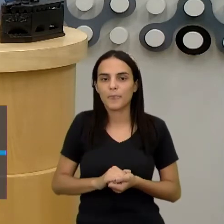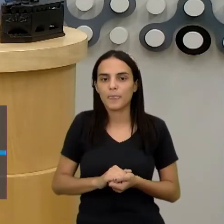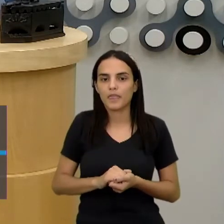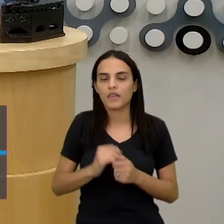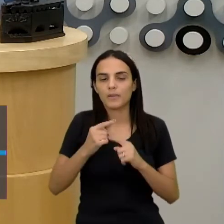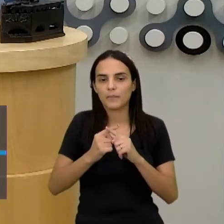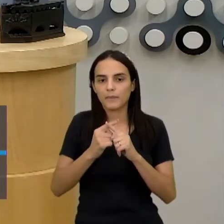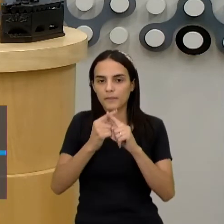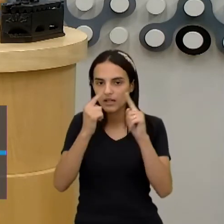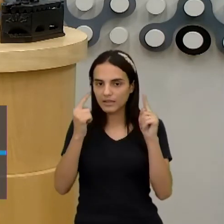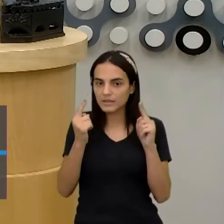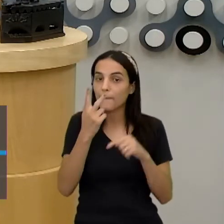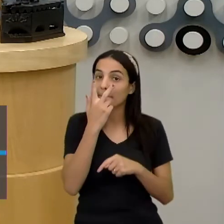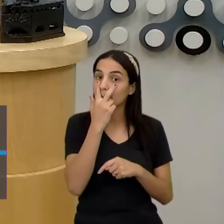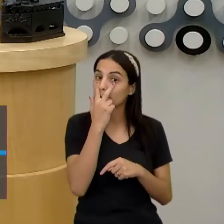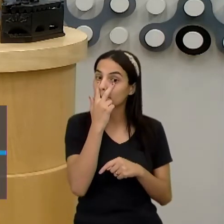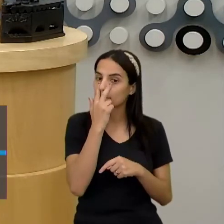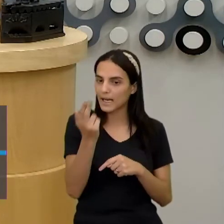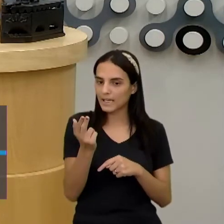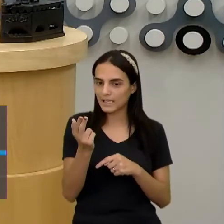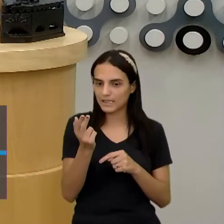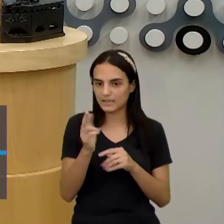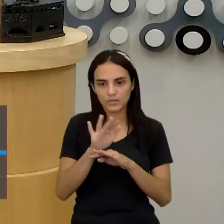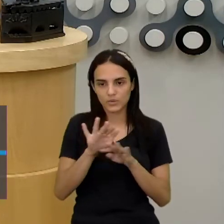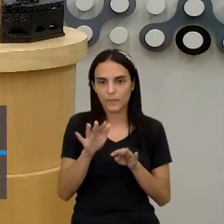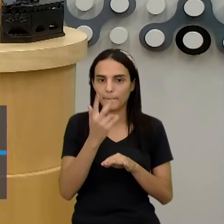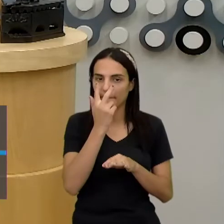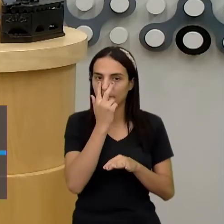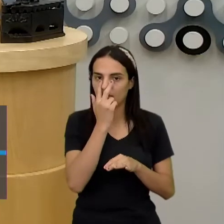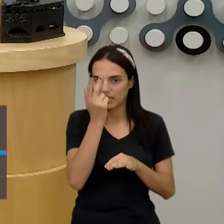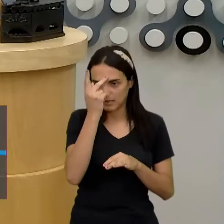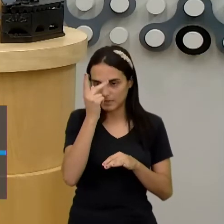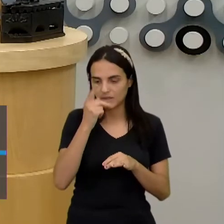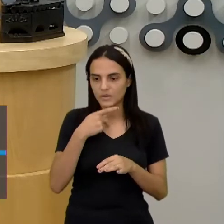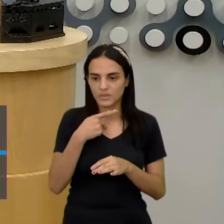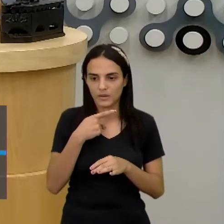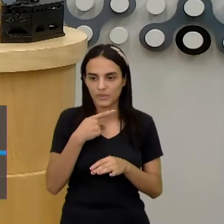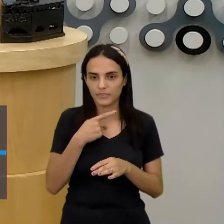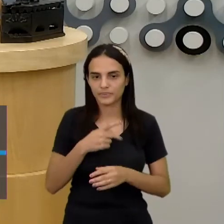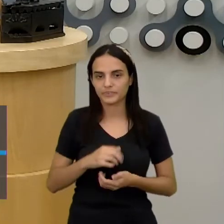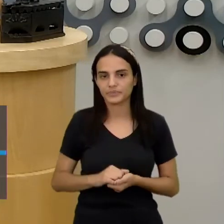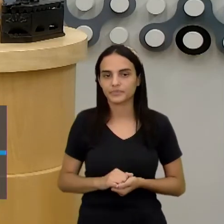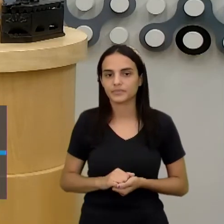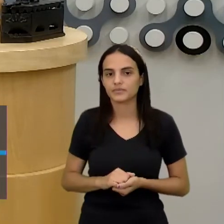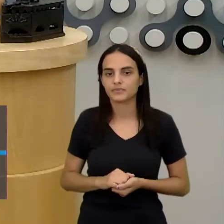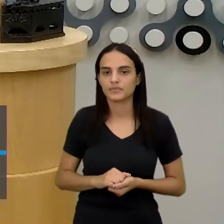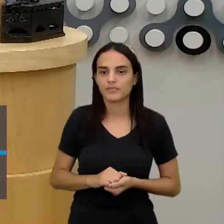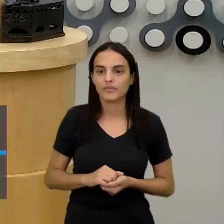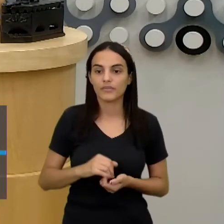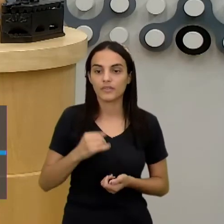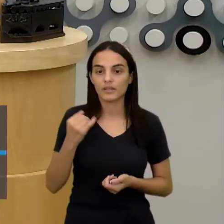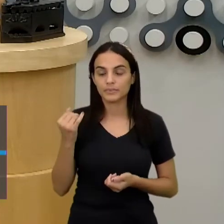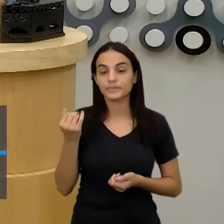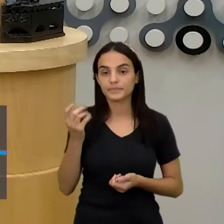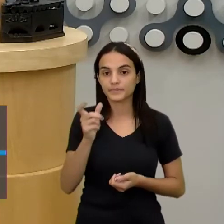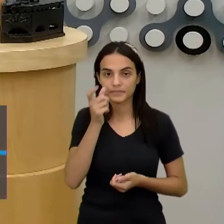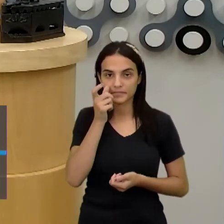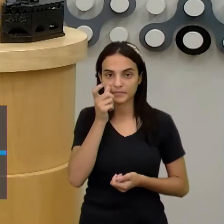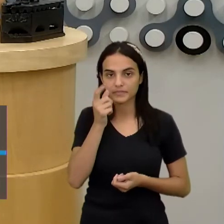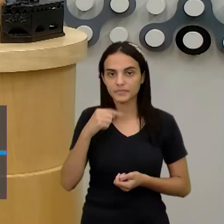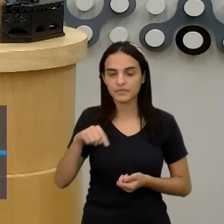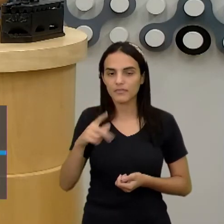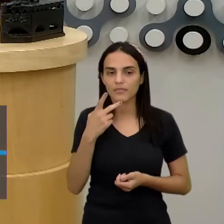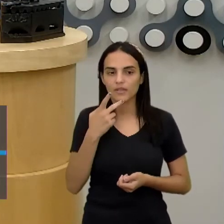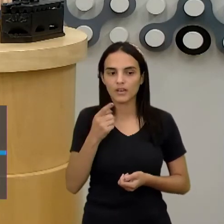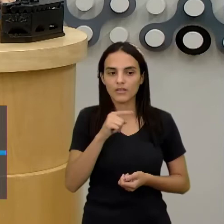Mas parece-me que é isto, assim, né? Pensando numa resposta pessoal, parece que é isso mesmo. E o que é interessante a gente comentar aqui, que vocês vão